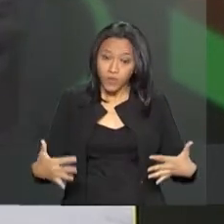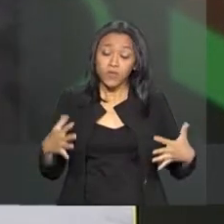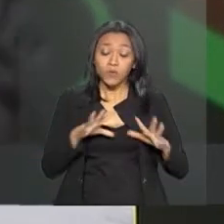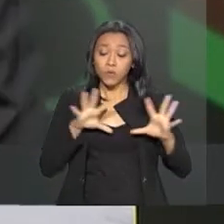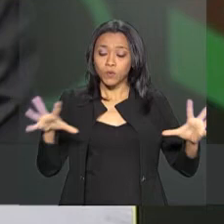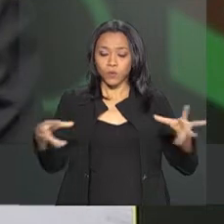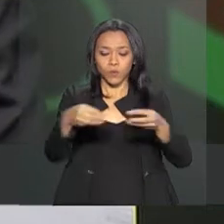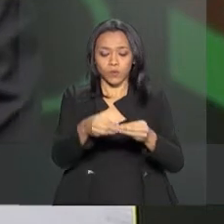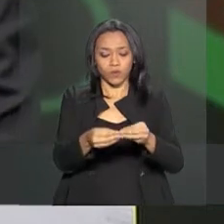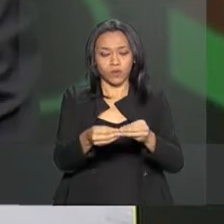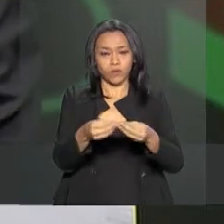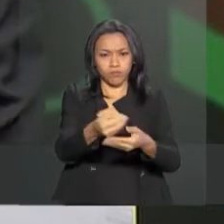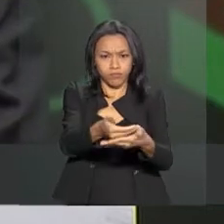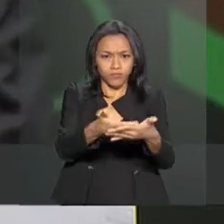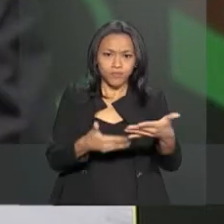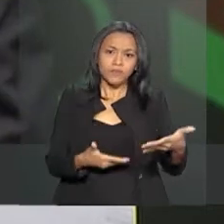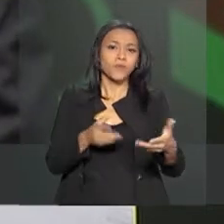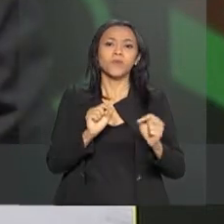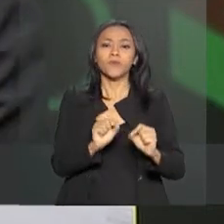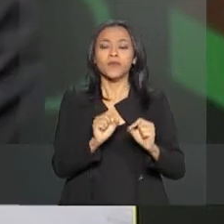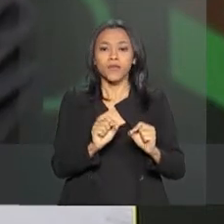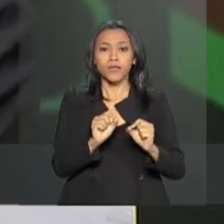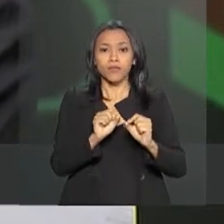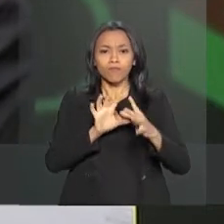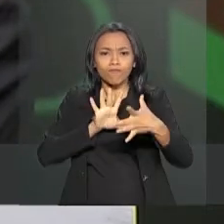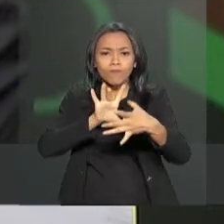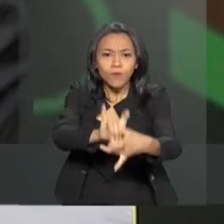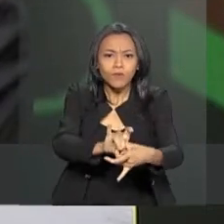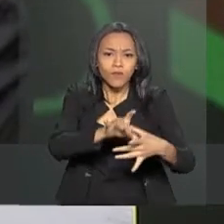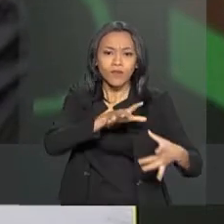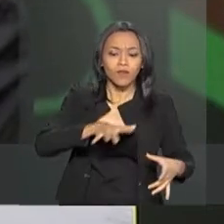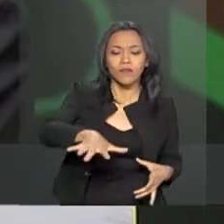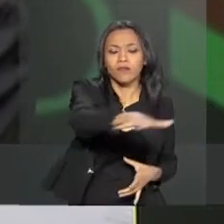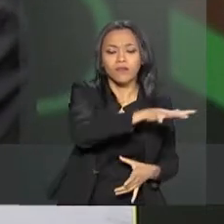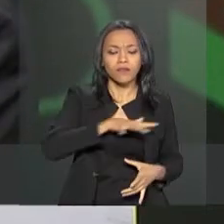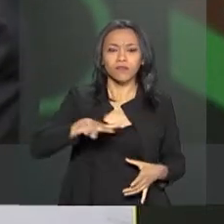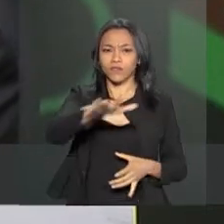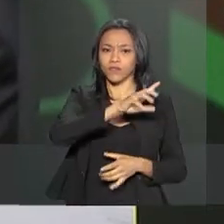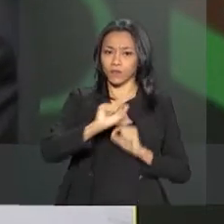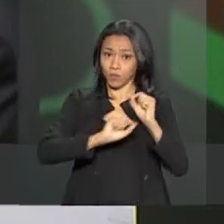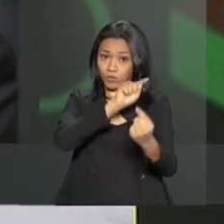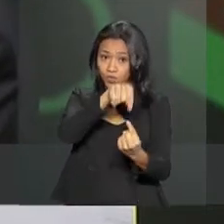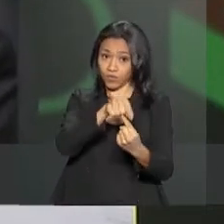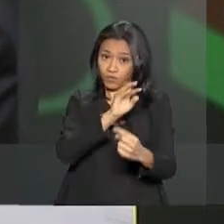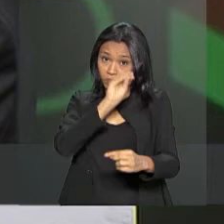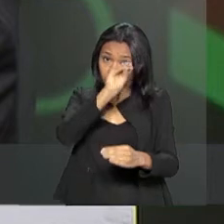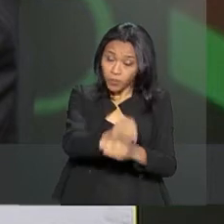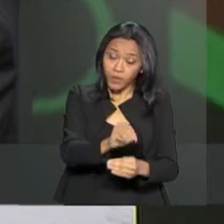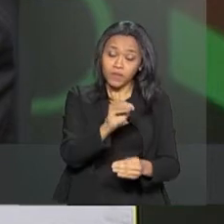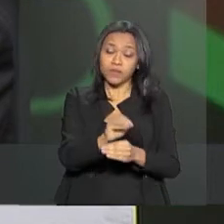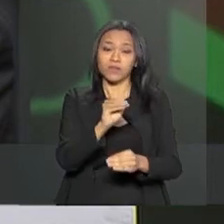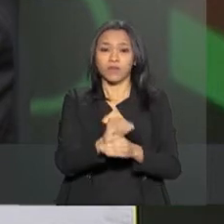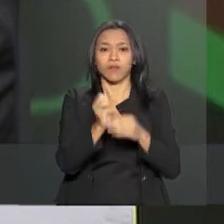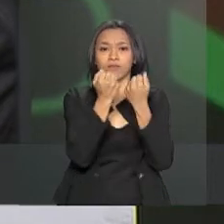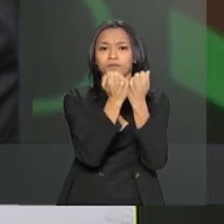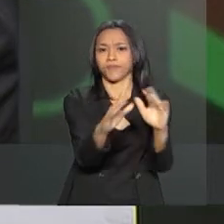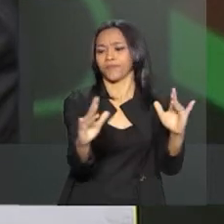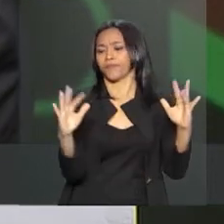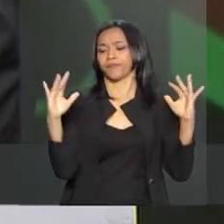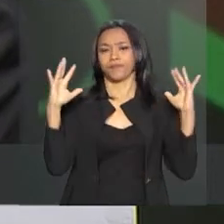inserido numa ambiência ainda maior, que é a ambiência de proteção do meio ambiente. É interessante